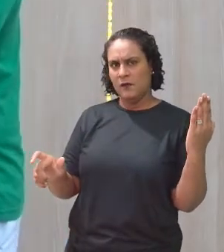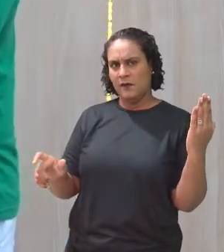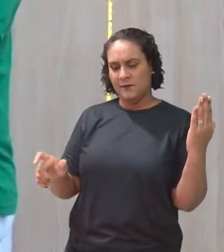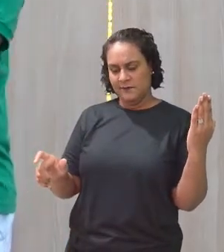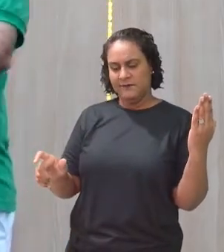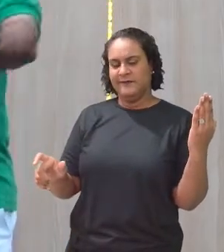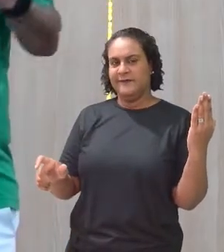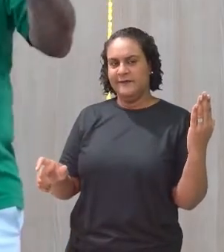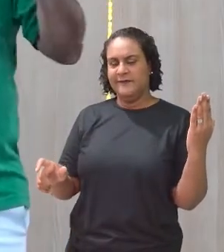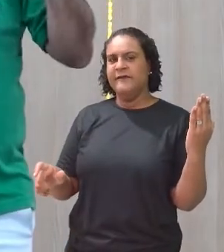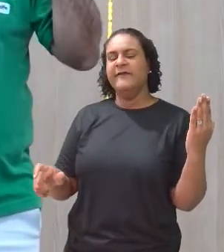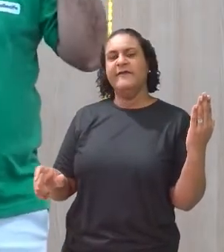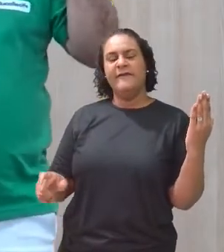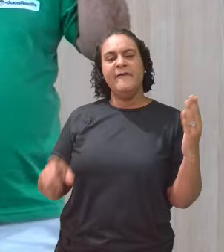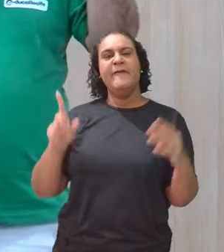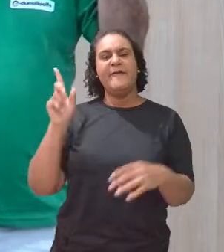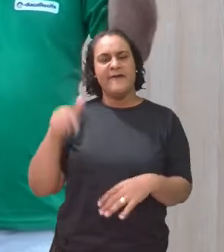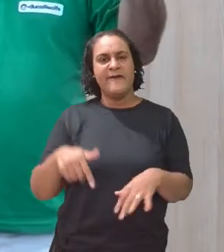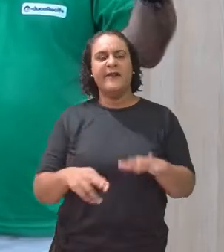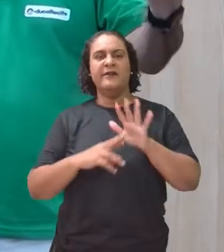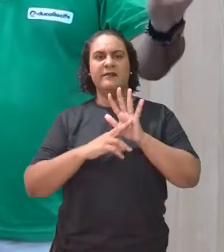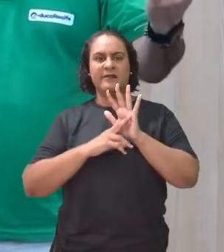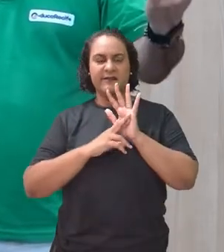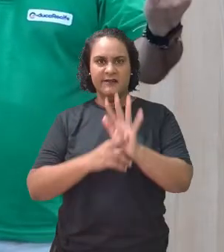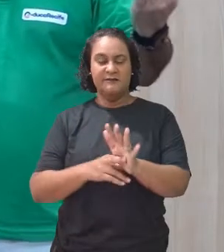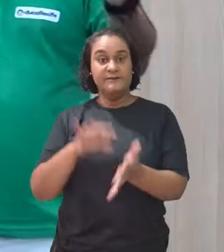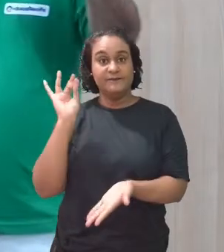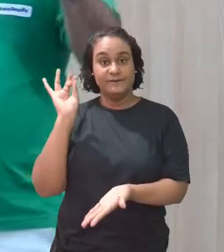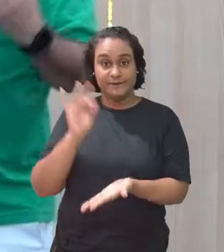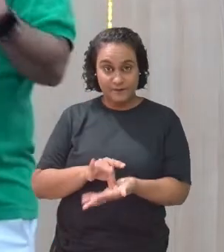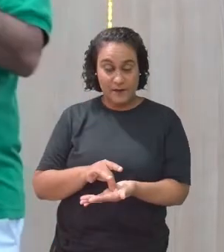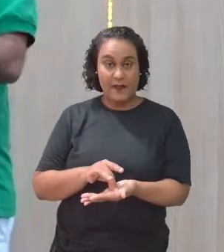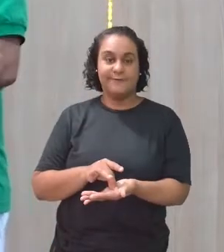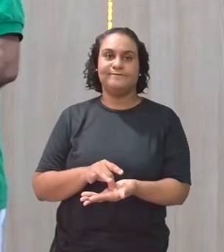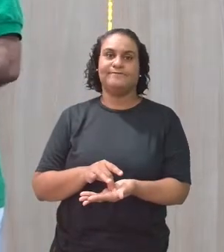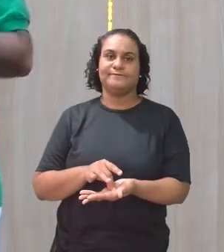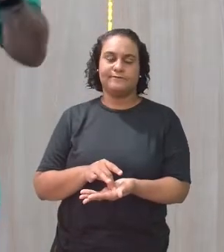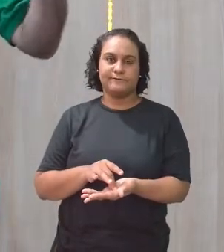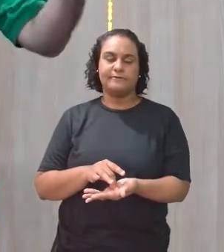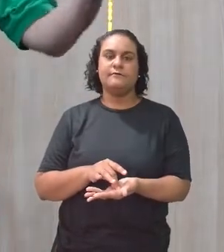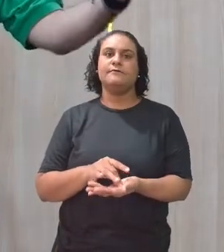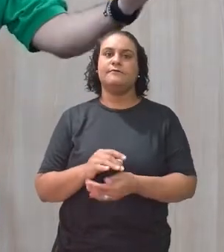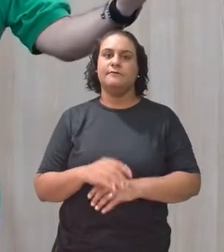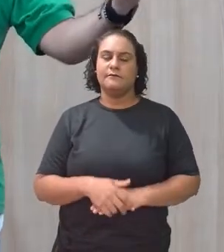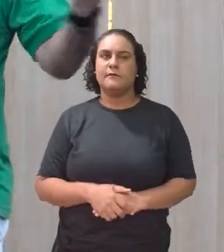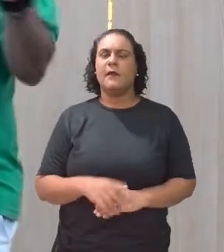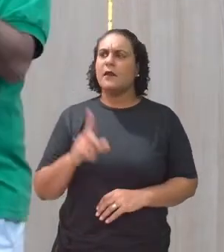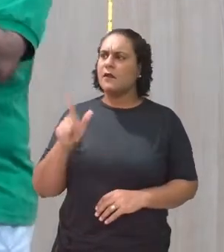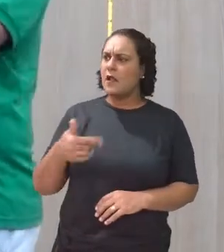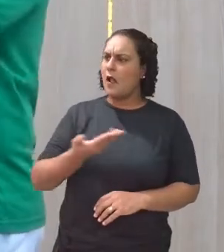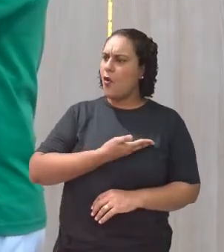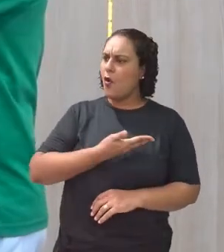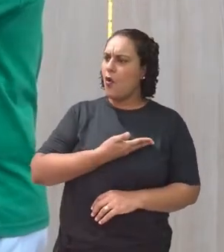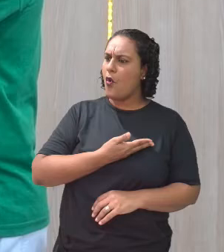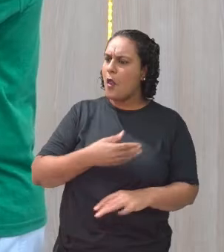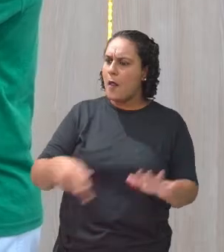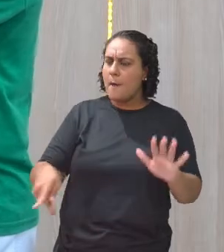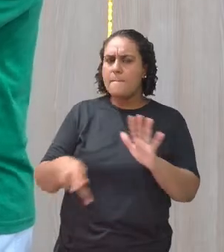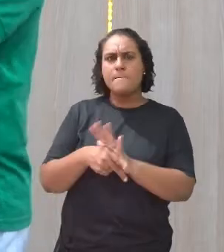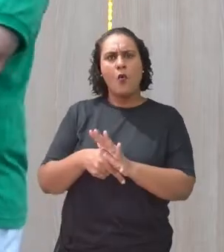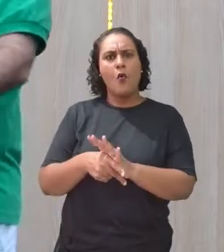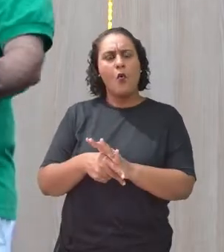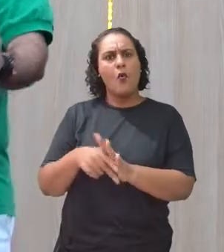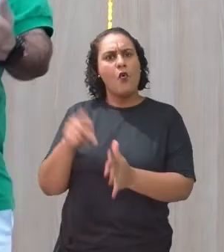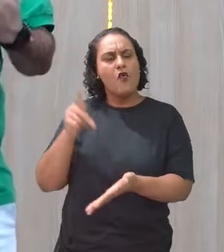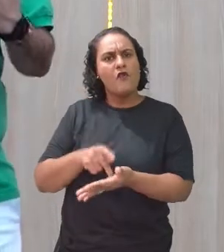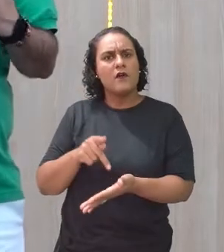colega é a representação real daquilo que é o colega ou a colega.